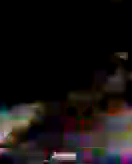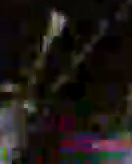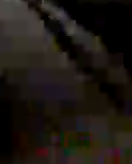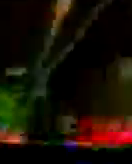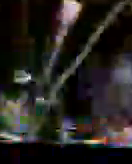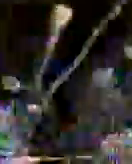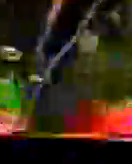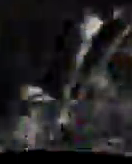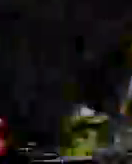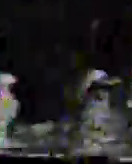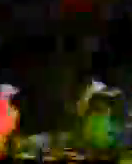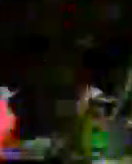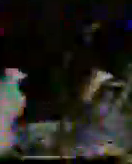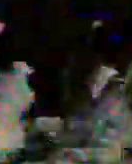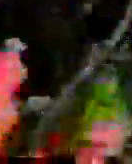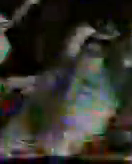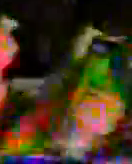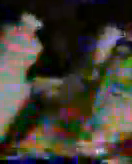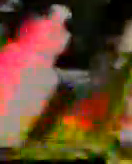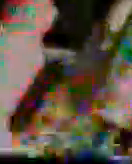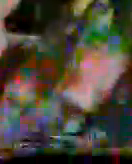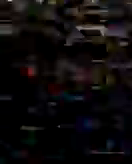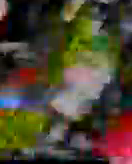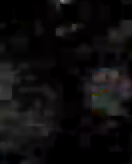Sem mais nada, Paulo.